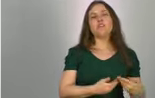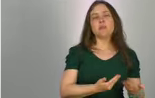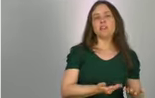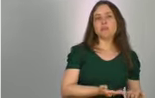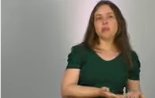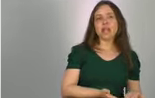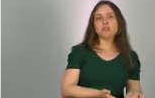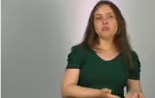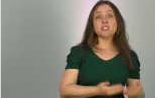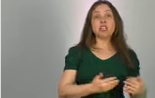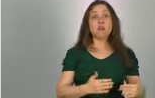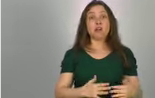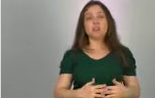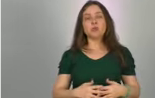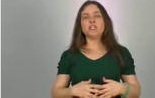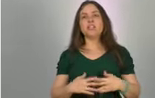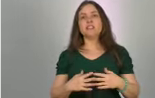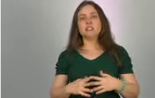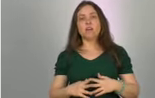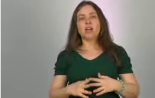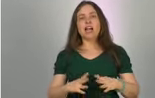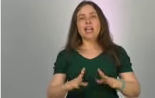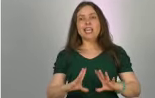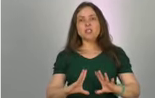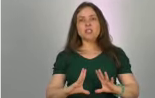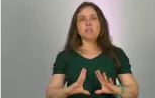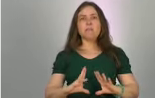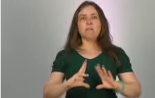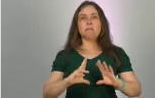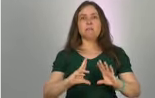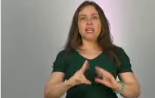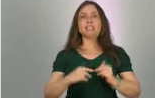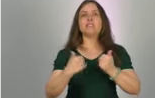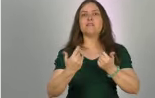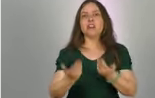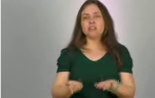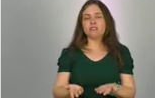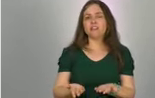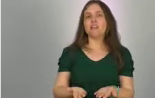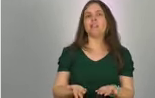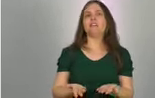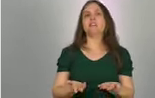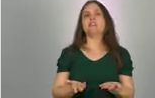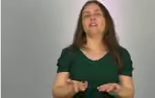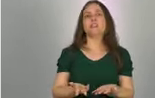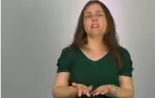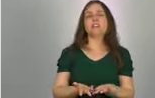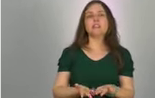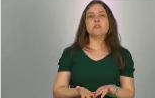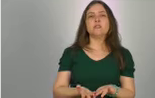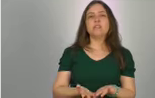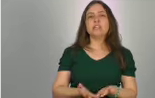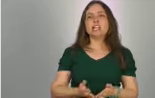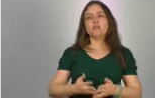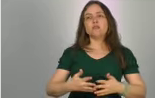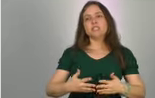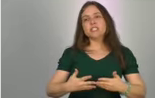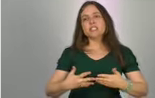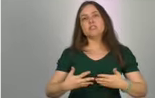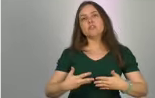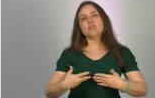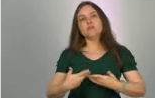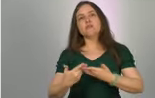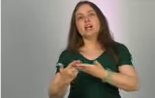criada num formato impresso mas que agora poderia então além de ser preservado através dessa digitalização